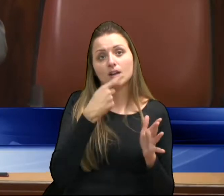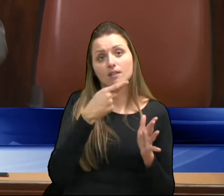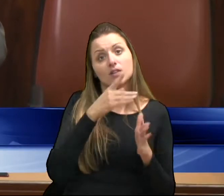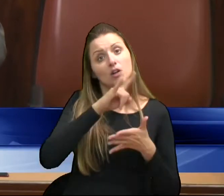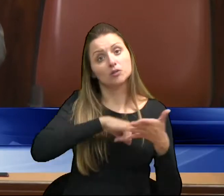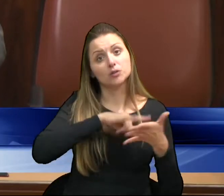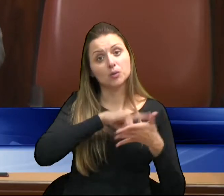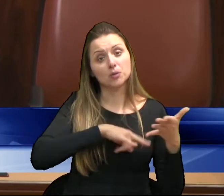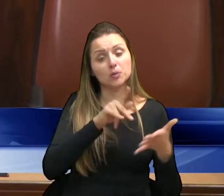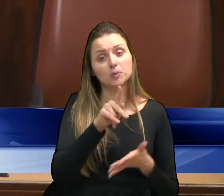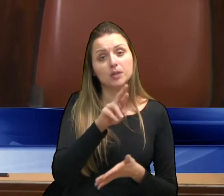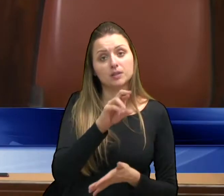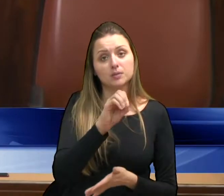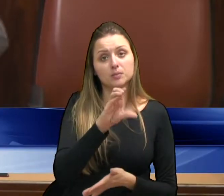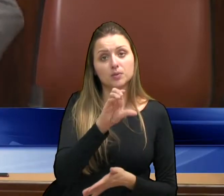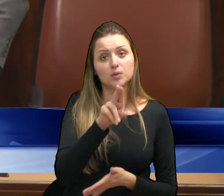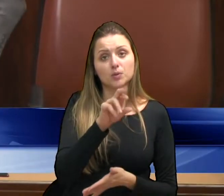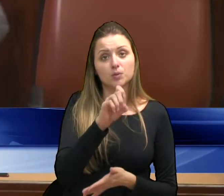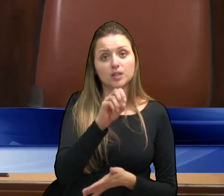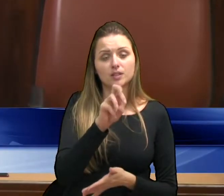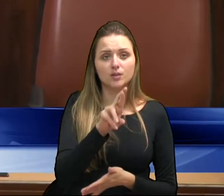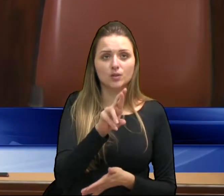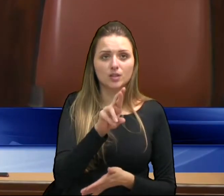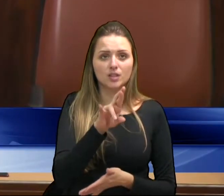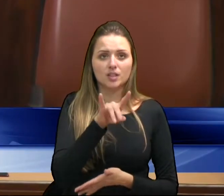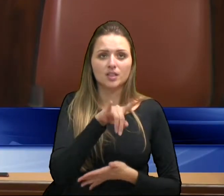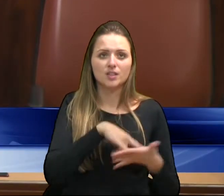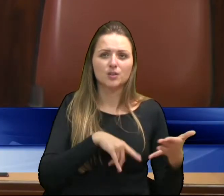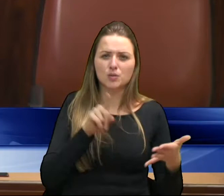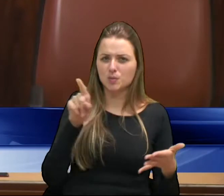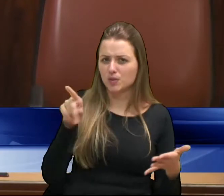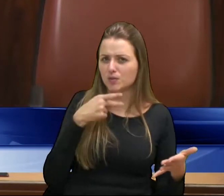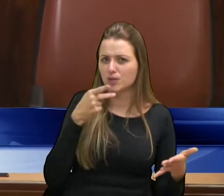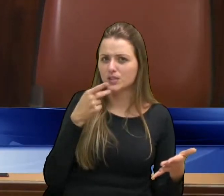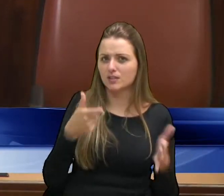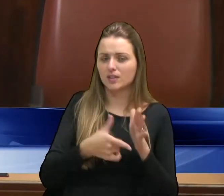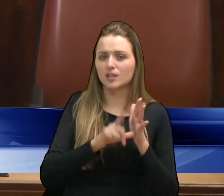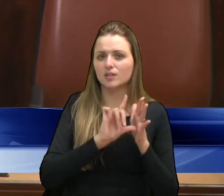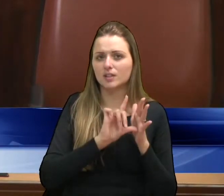documento, né, o senhor falou ali o